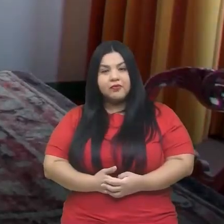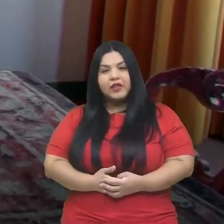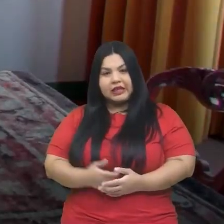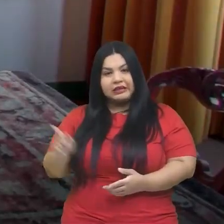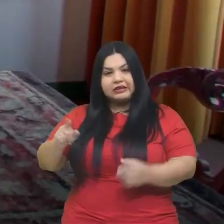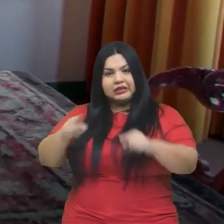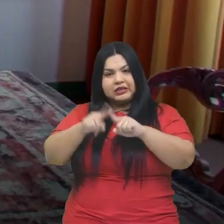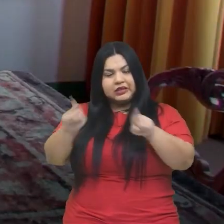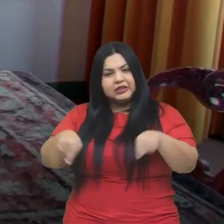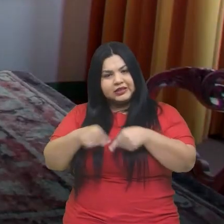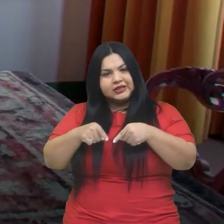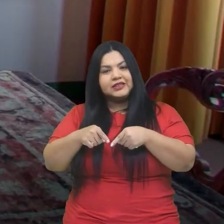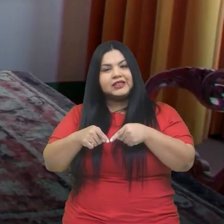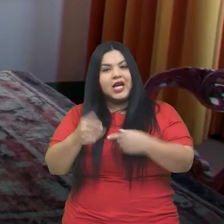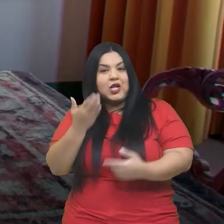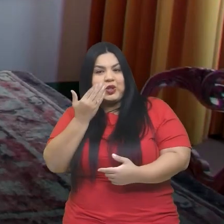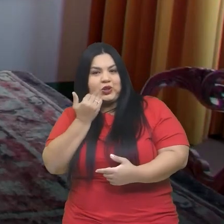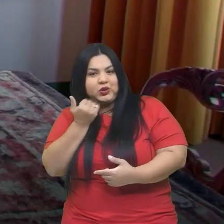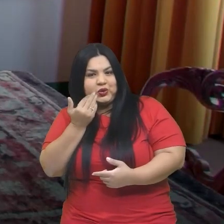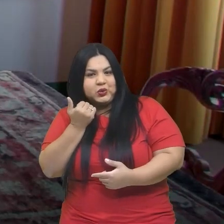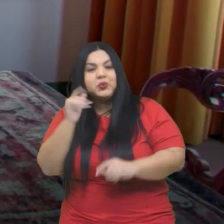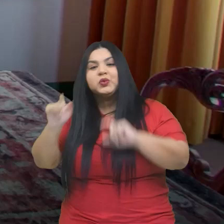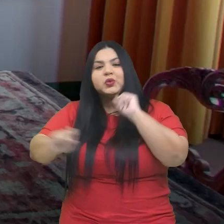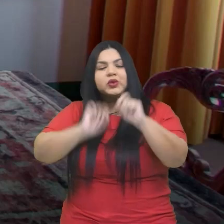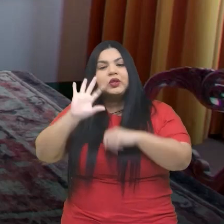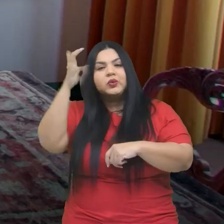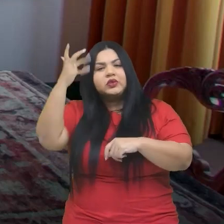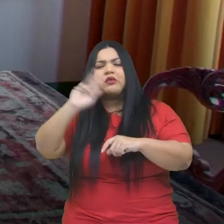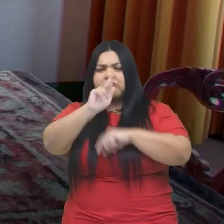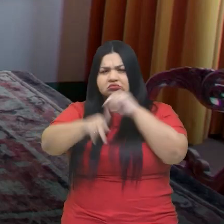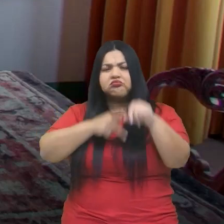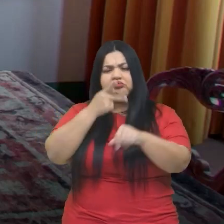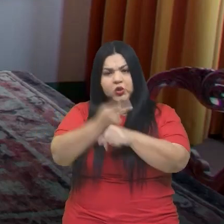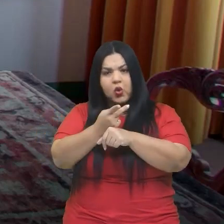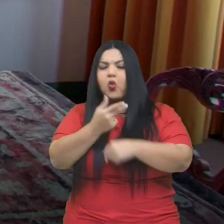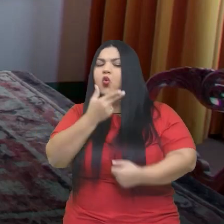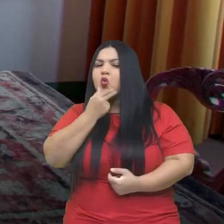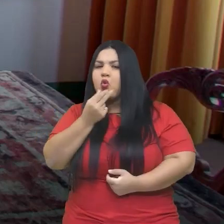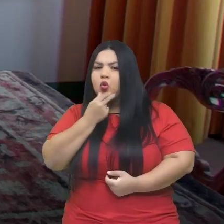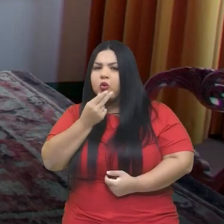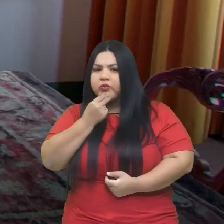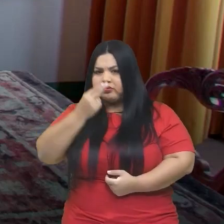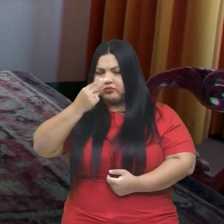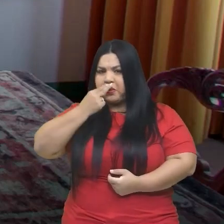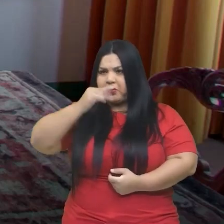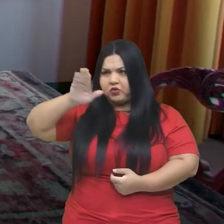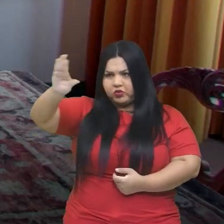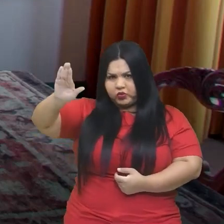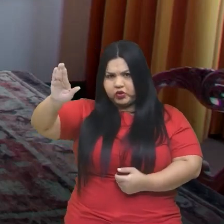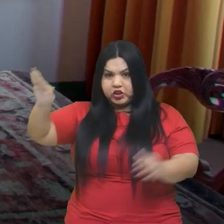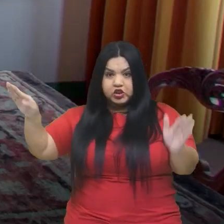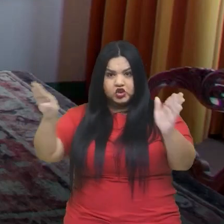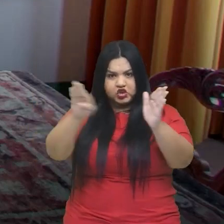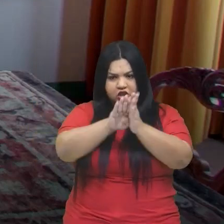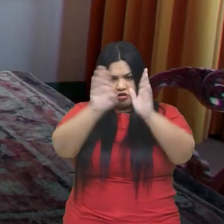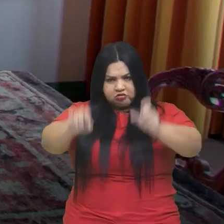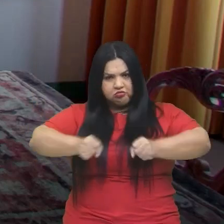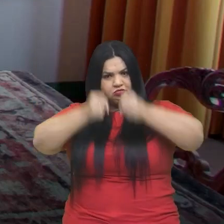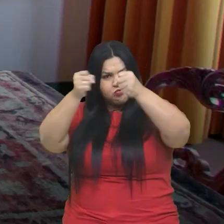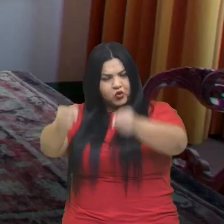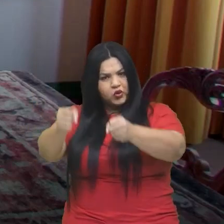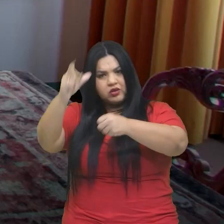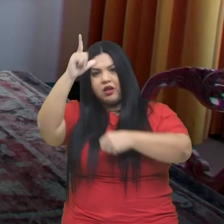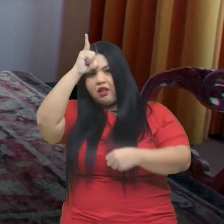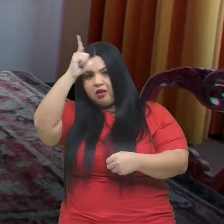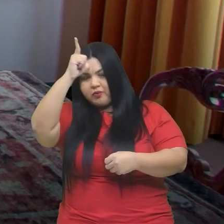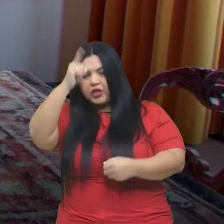de jantar, não é? E o que aconteceu? Ó? Pouco depois, o Hitler e os nazistas chegaram ao poder na Alemanha em janeiro